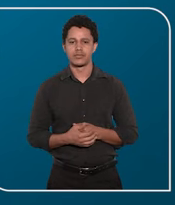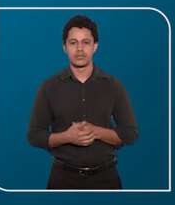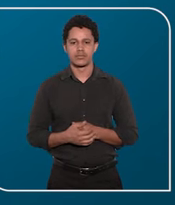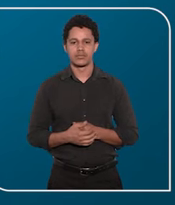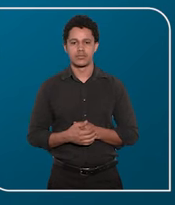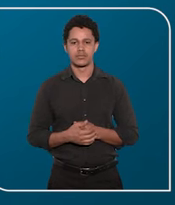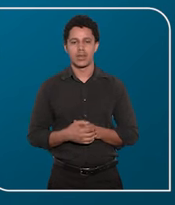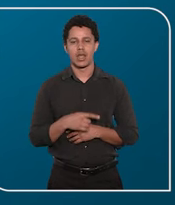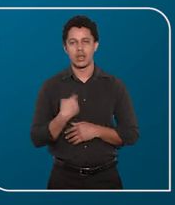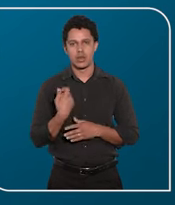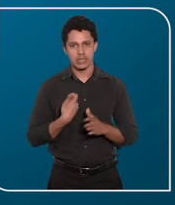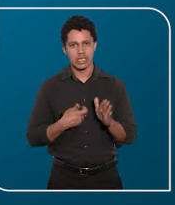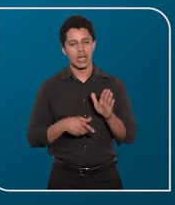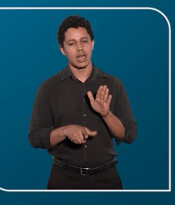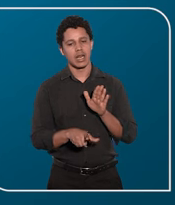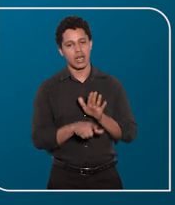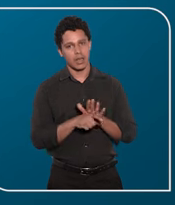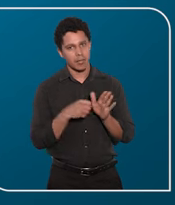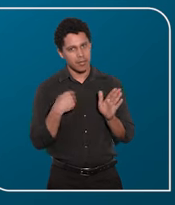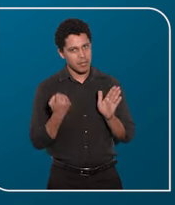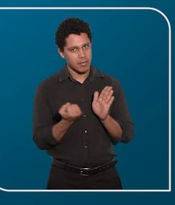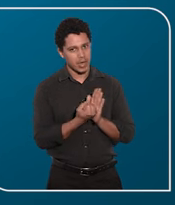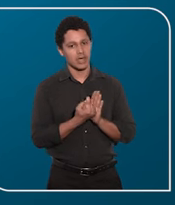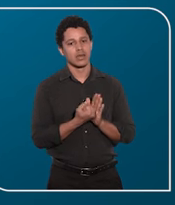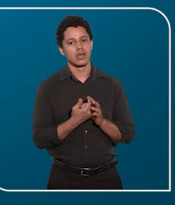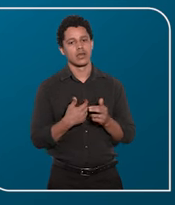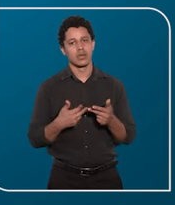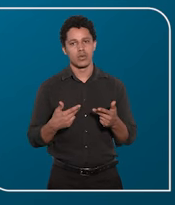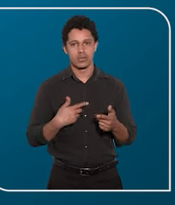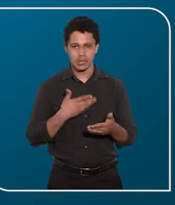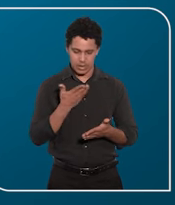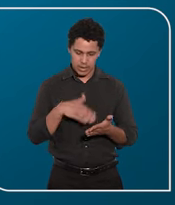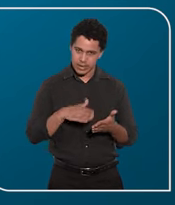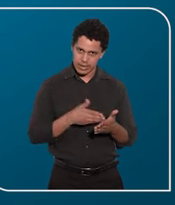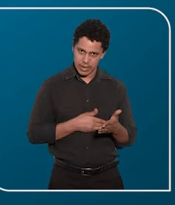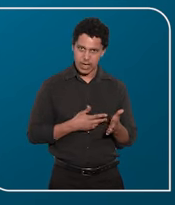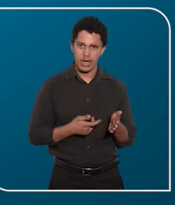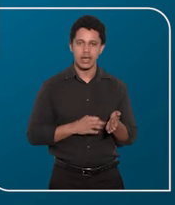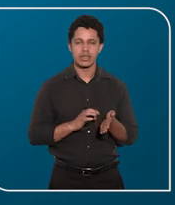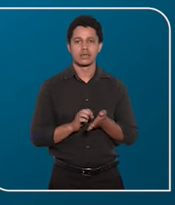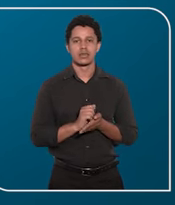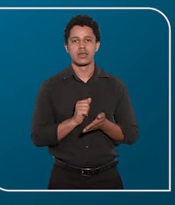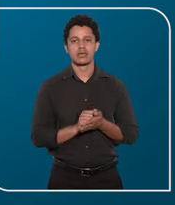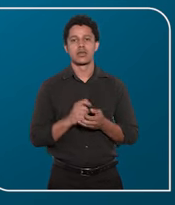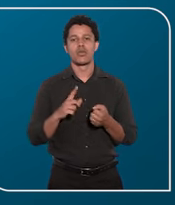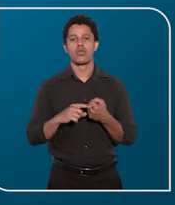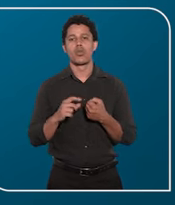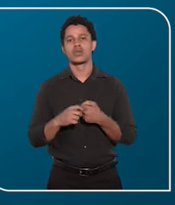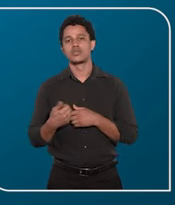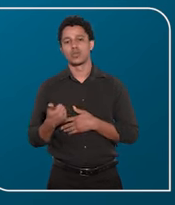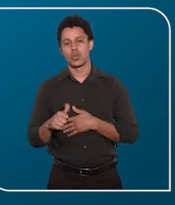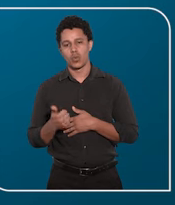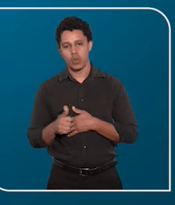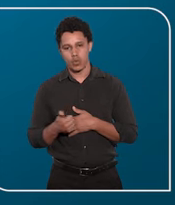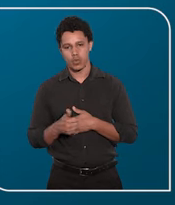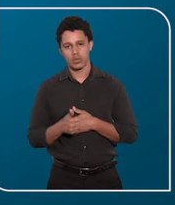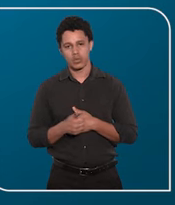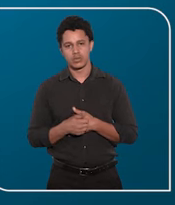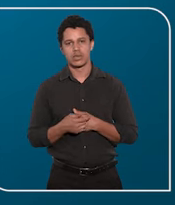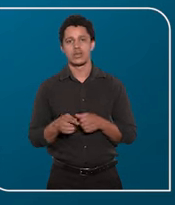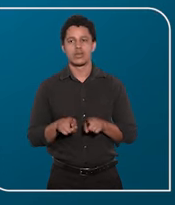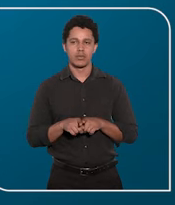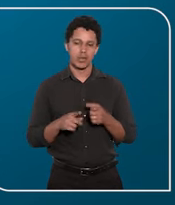nossa legislação fixa causas que geram cancelamento da inscrição, lá no artigo 11 do Estatuto, e de suspensão no artigo